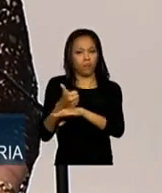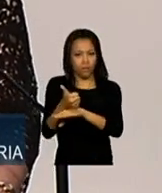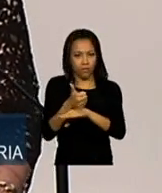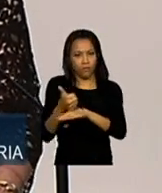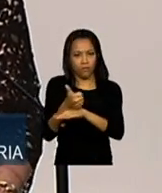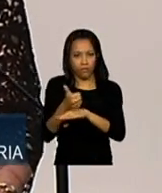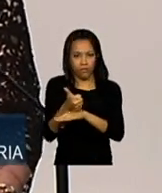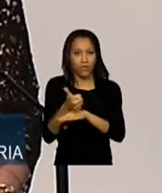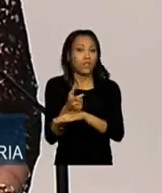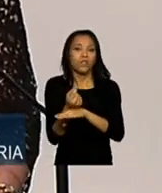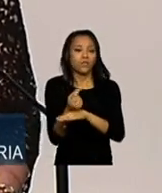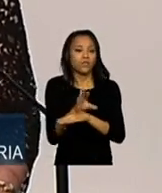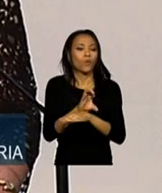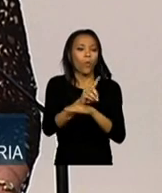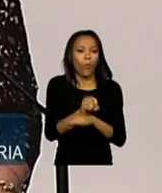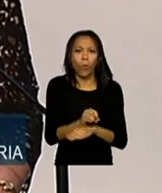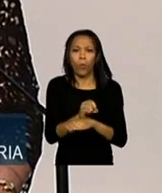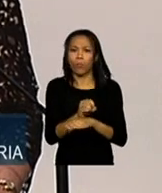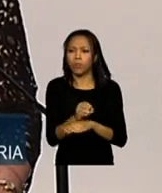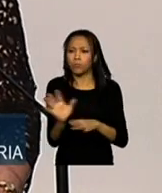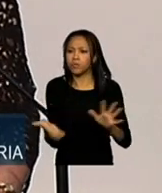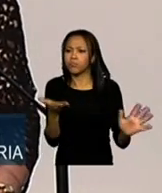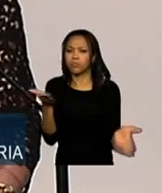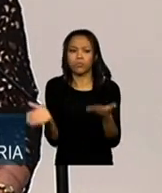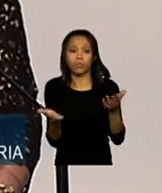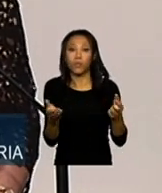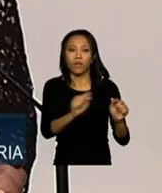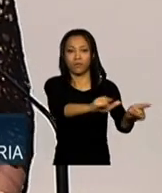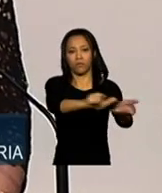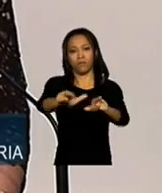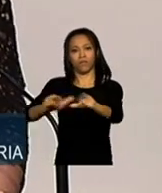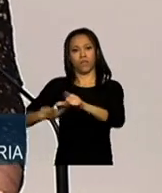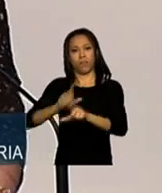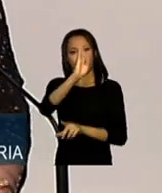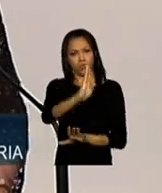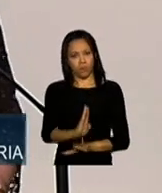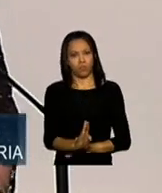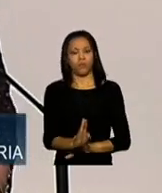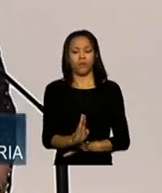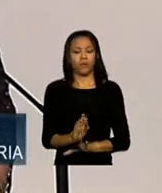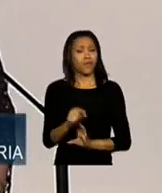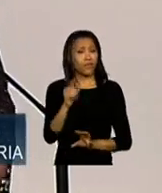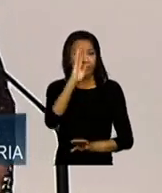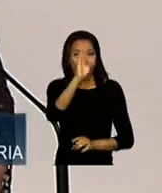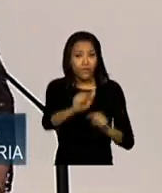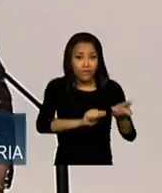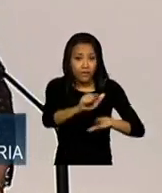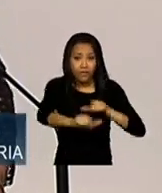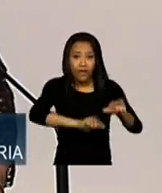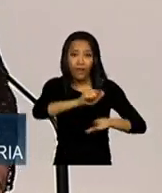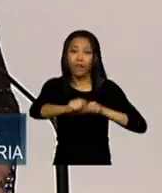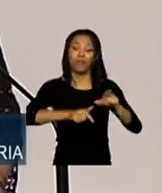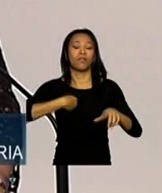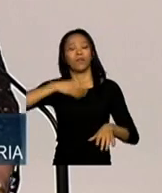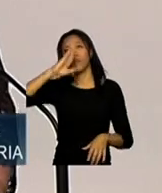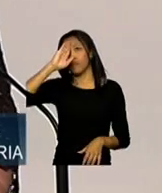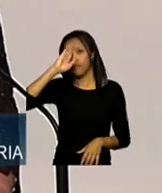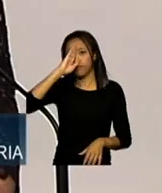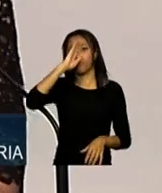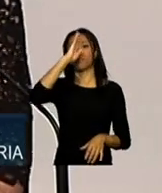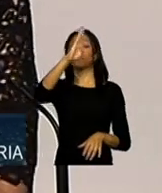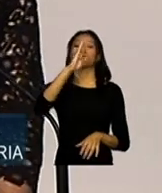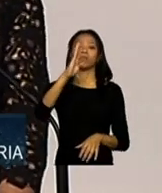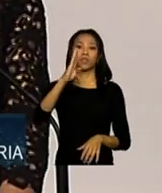condições de produtividade do trabalho no Brasil, elemento essencial tanto